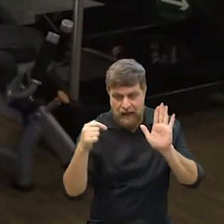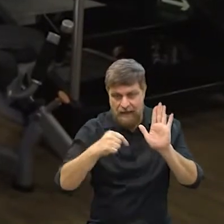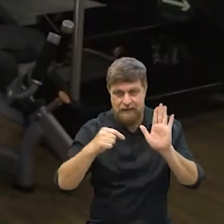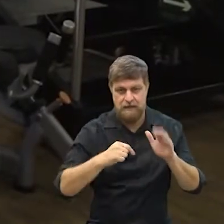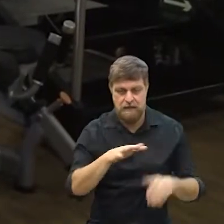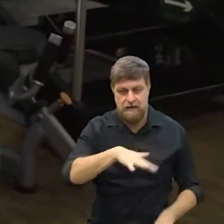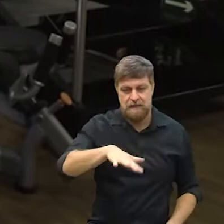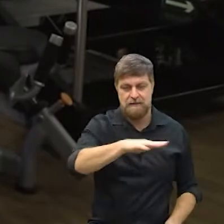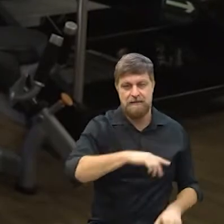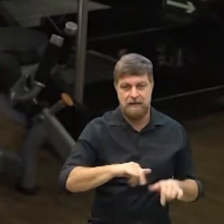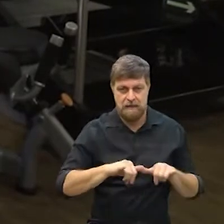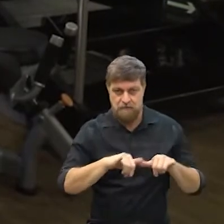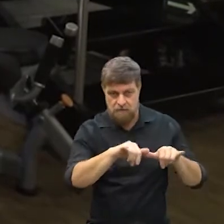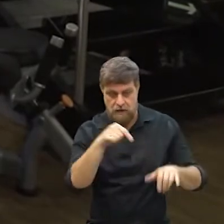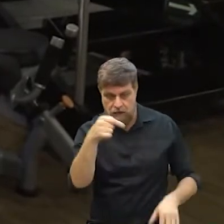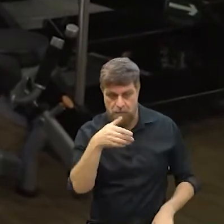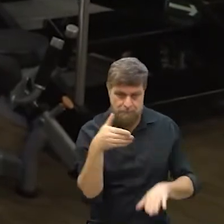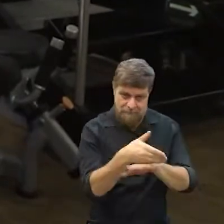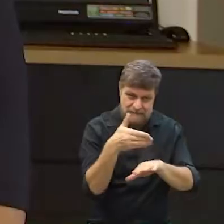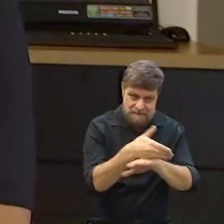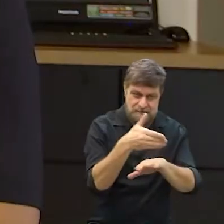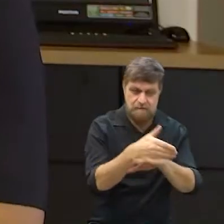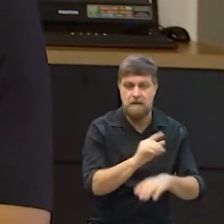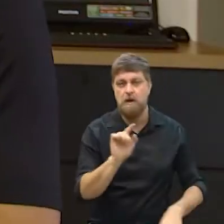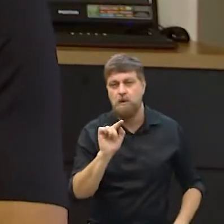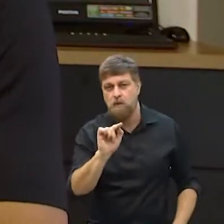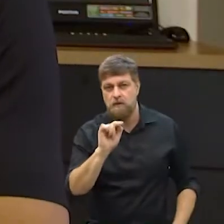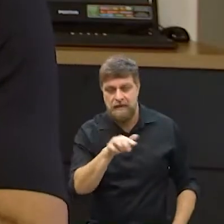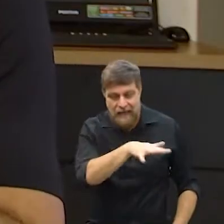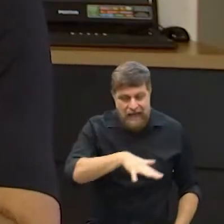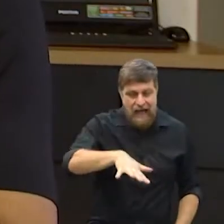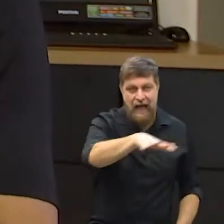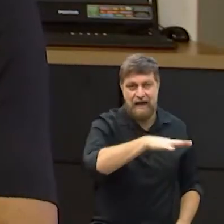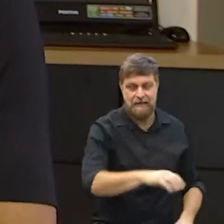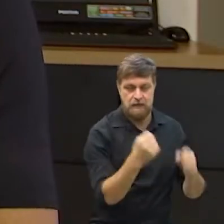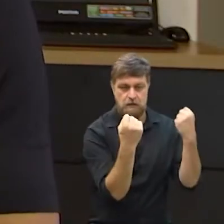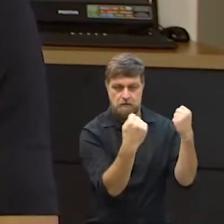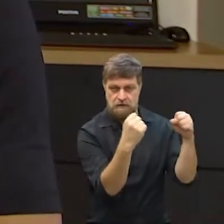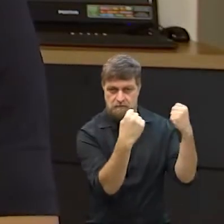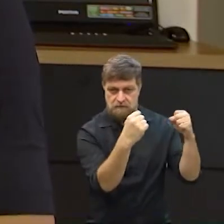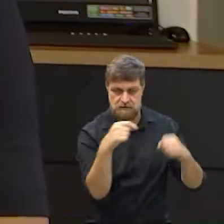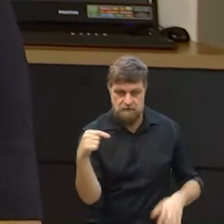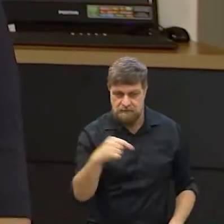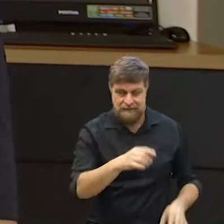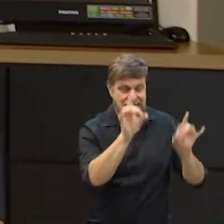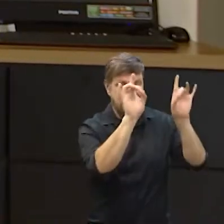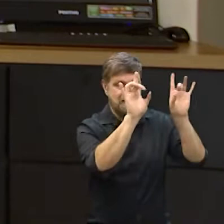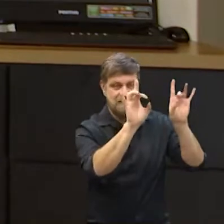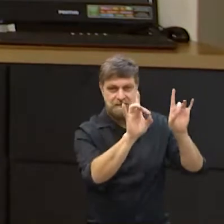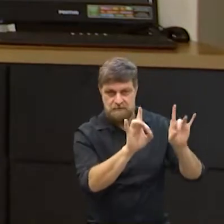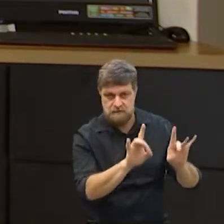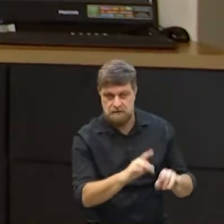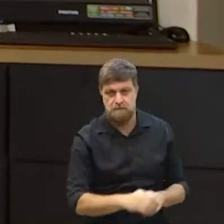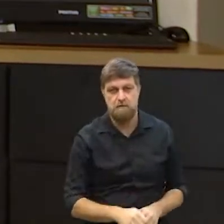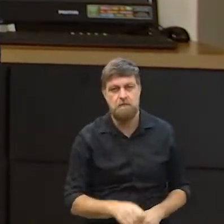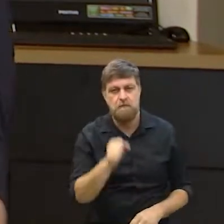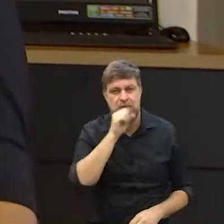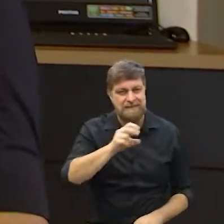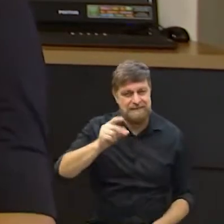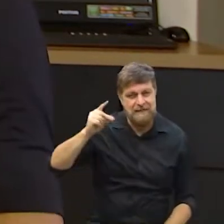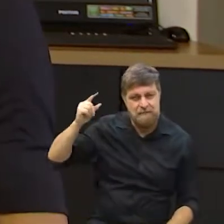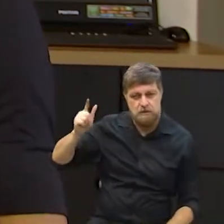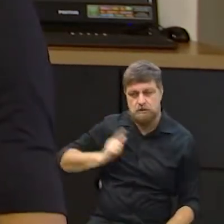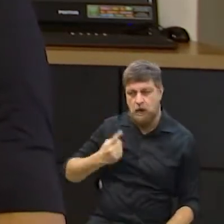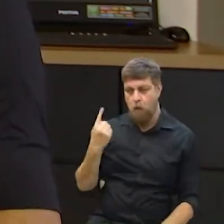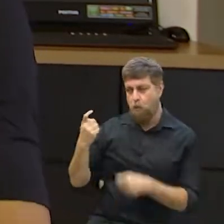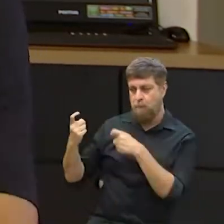que eu participei de um fórum econômico ano passado, é exatamente que o mercado da educação física está sendo cada vez mais específico. Então, antigamente,